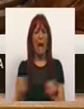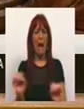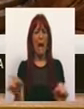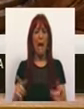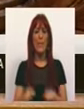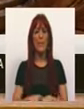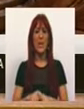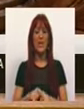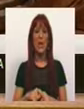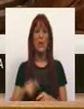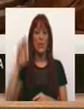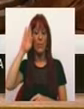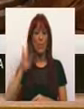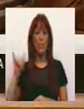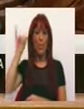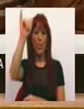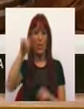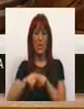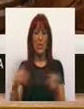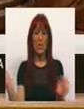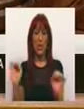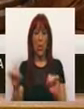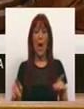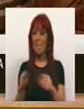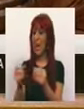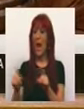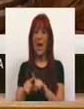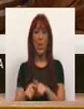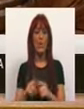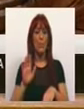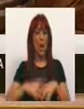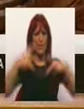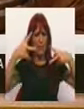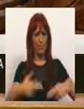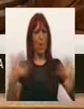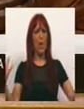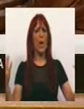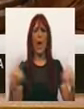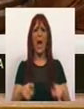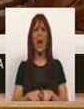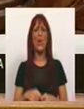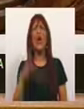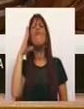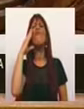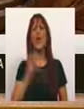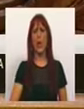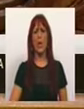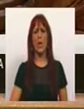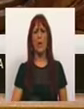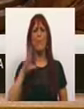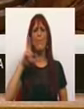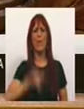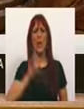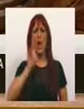na falta vir nada aérea na falta de humanização dos mais curtos continuidade é uma vergonha para o